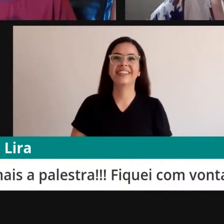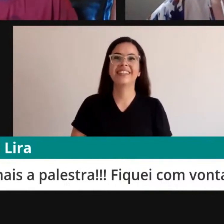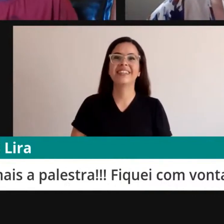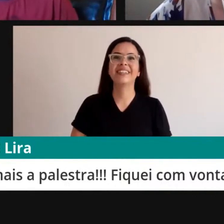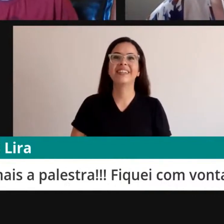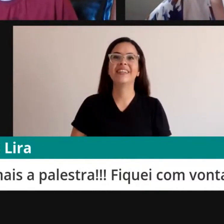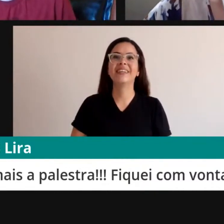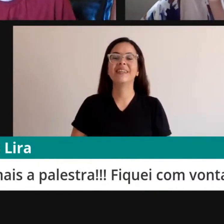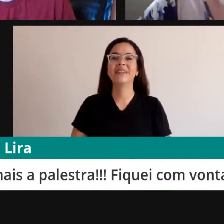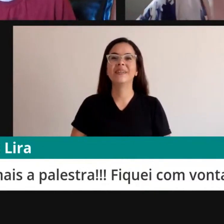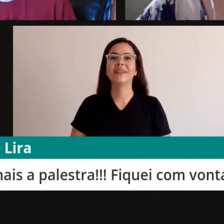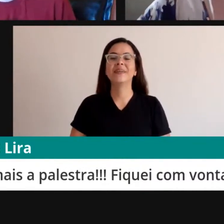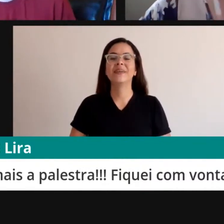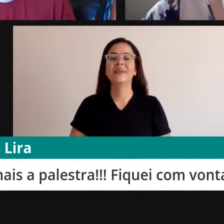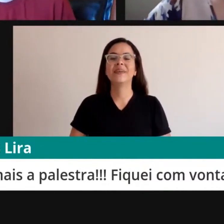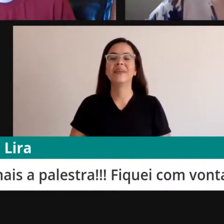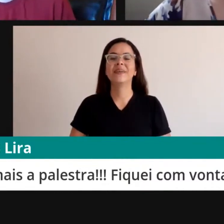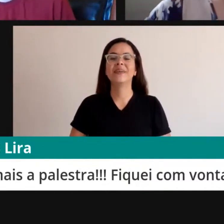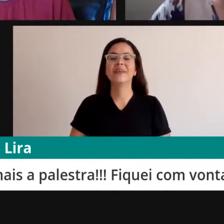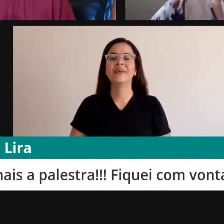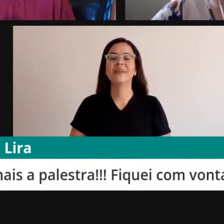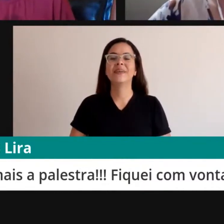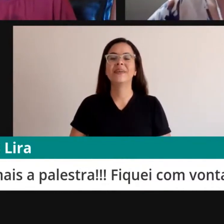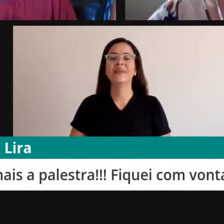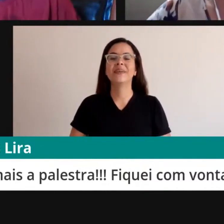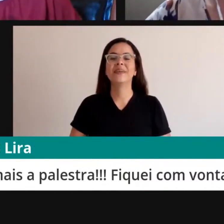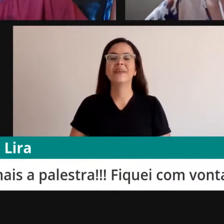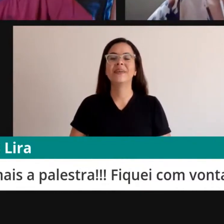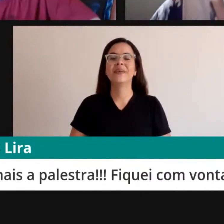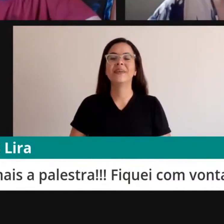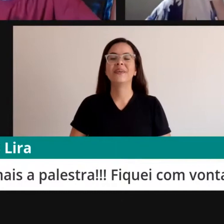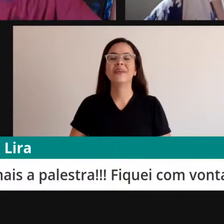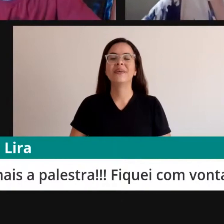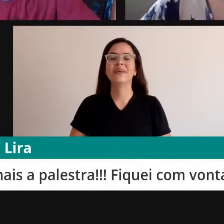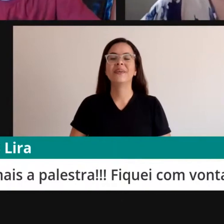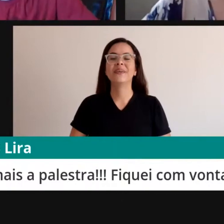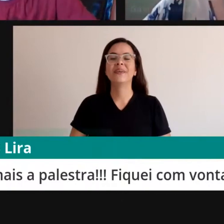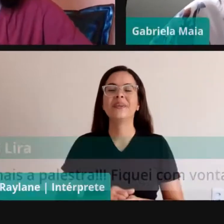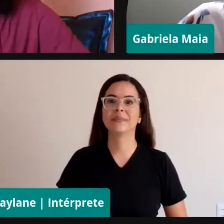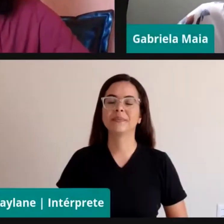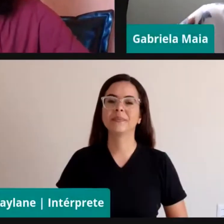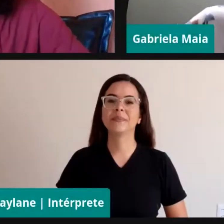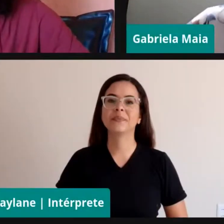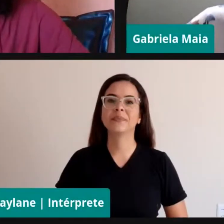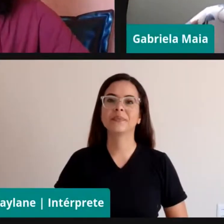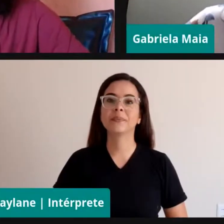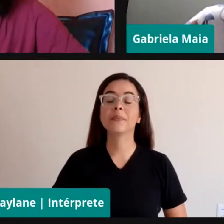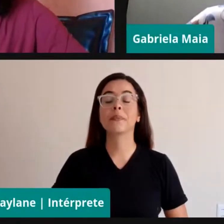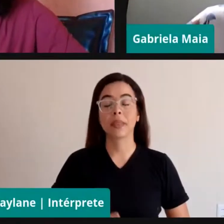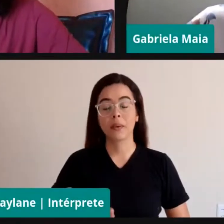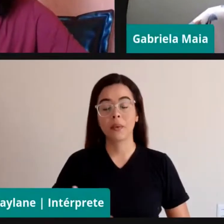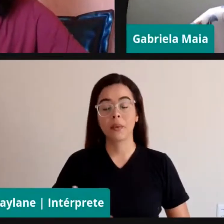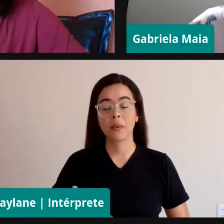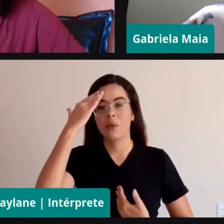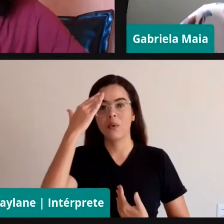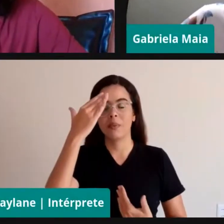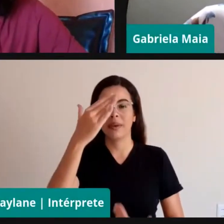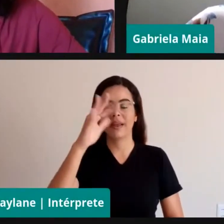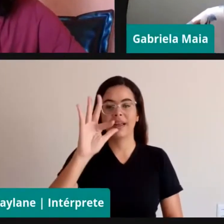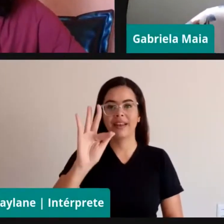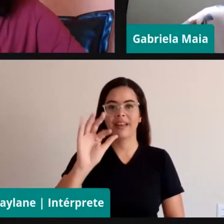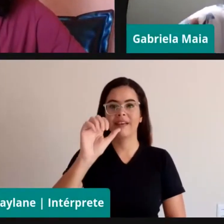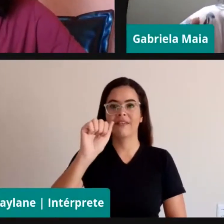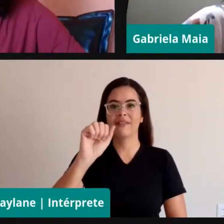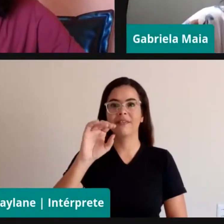divertido. Já vou pedir meu irmão para me ensinar, então. Ótimo. E aí eu gostaria de agradecer, Fábio, a sua participação